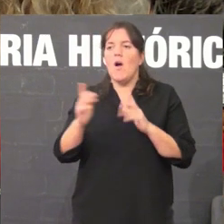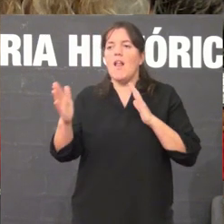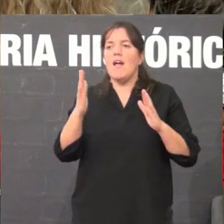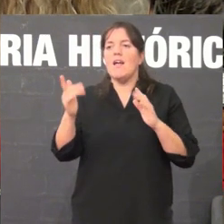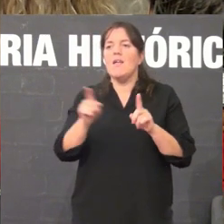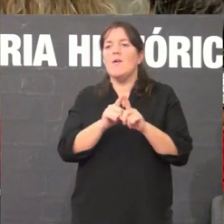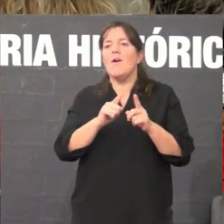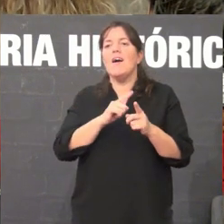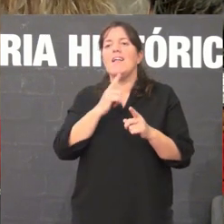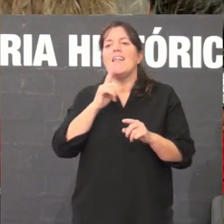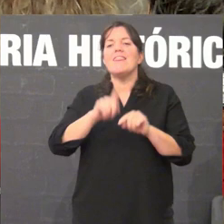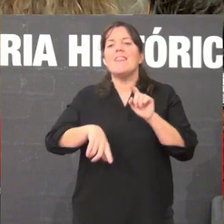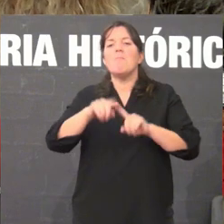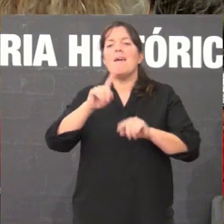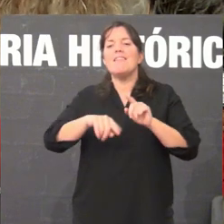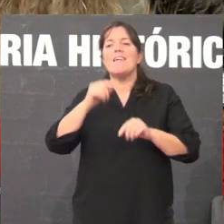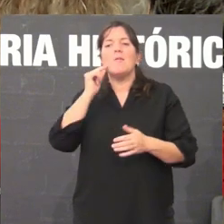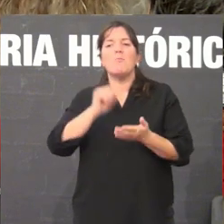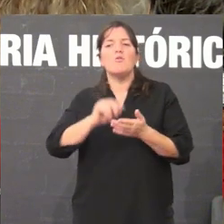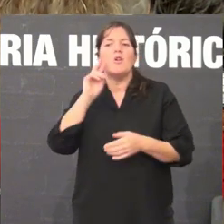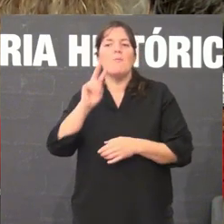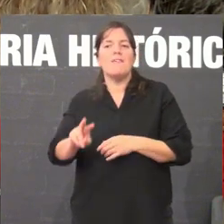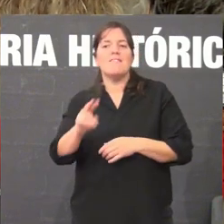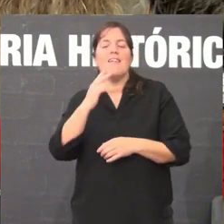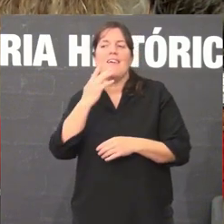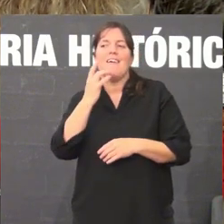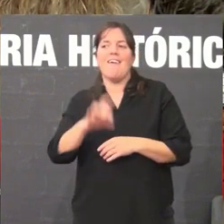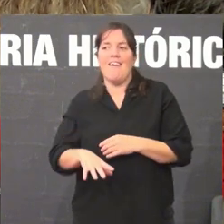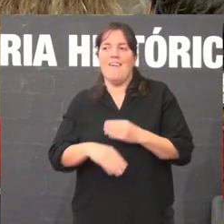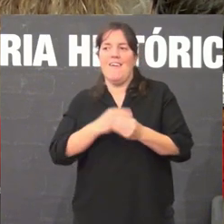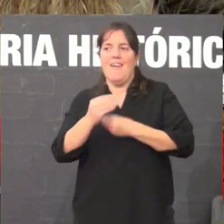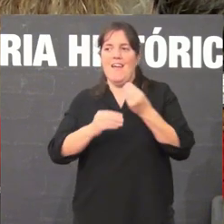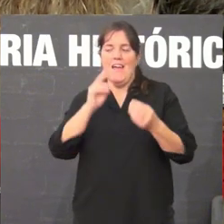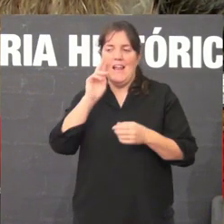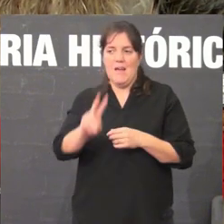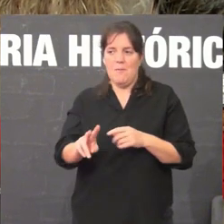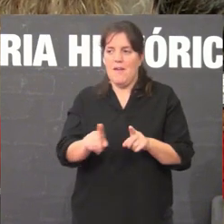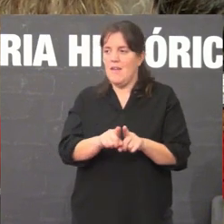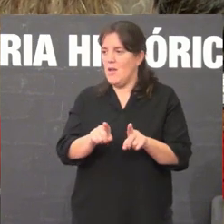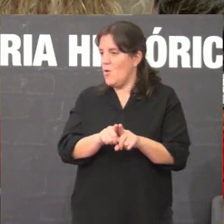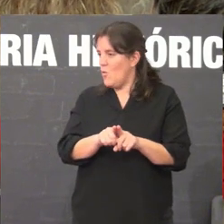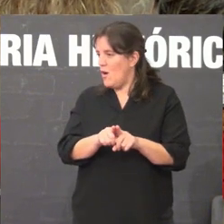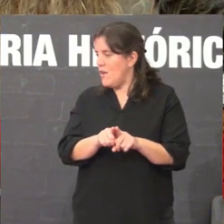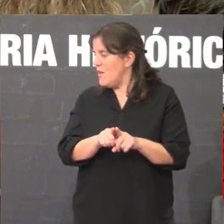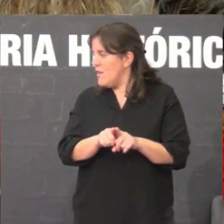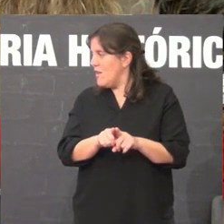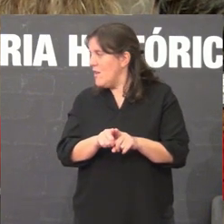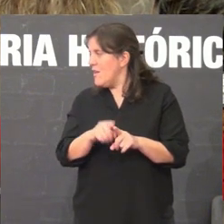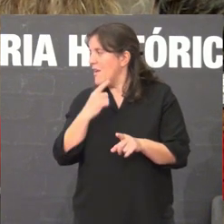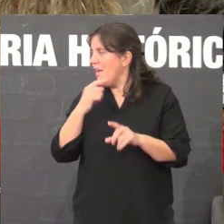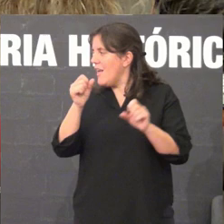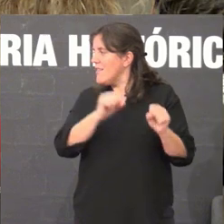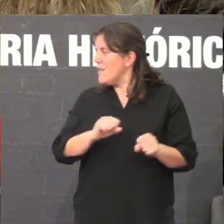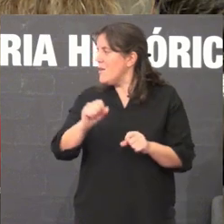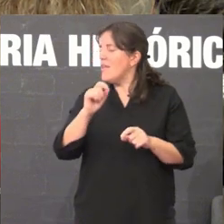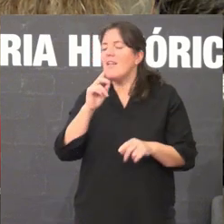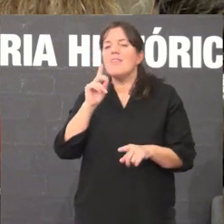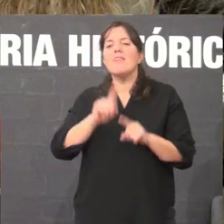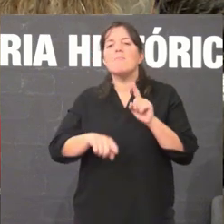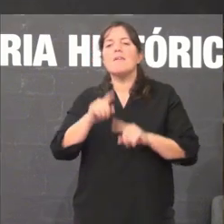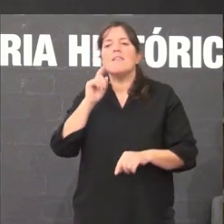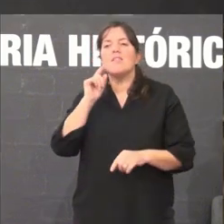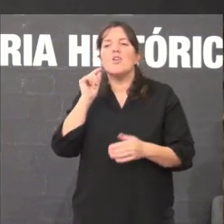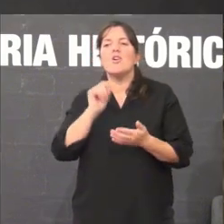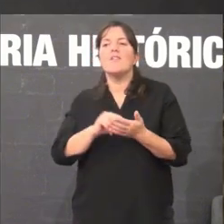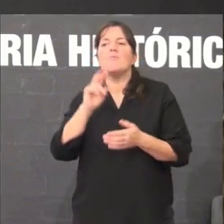da reconstrução, valorização, subordinação que fazemos dos factos, tudo dependendo do sentido que nós